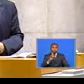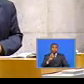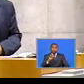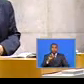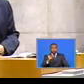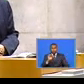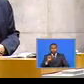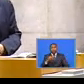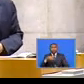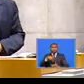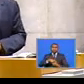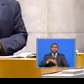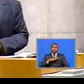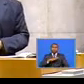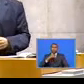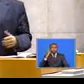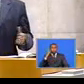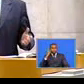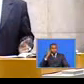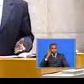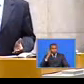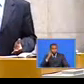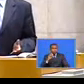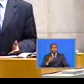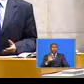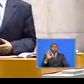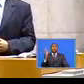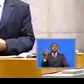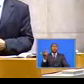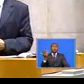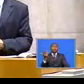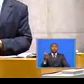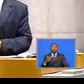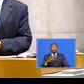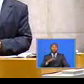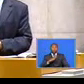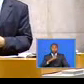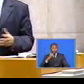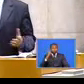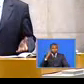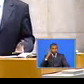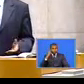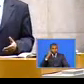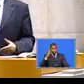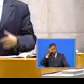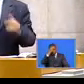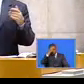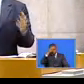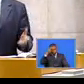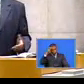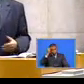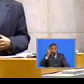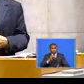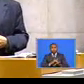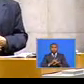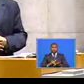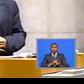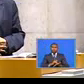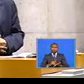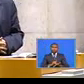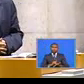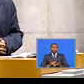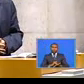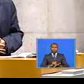Paulo. O que ocorreu? A cidade de São Paulo, a Prefeitura de São Paulo, a Secretaria de